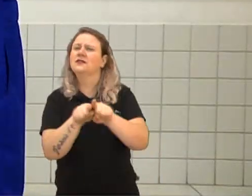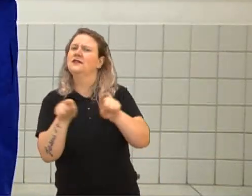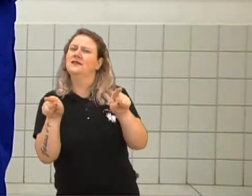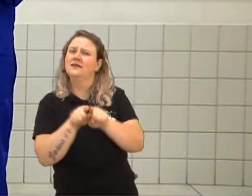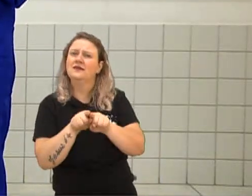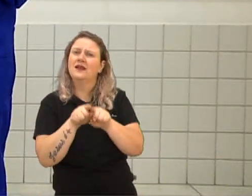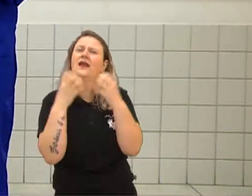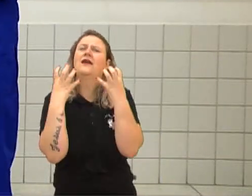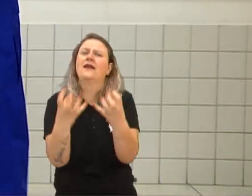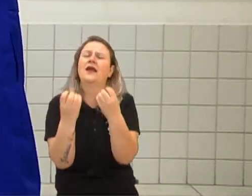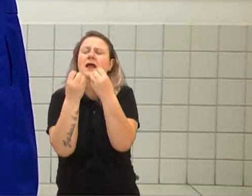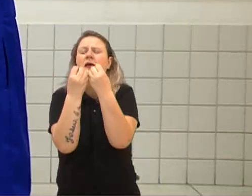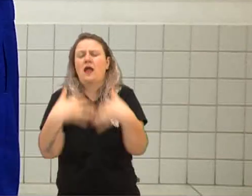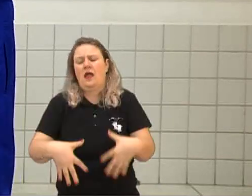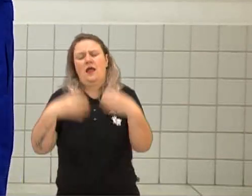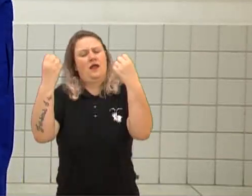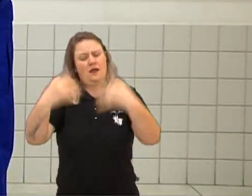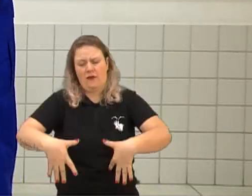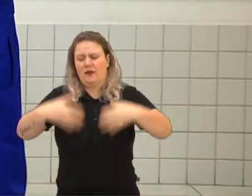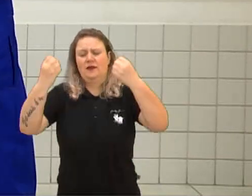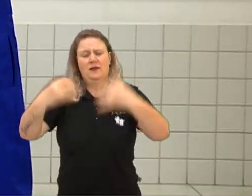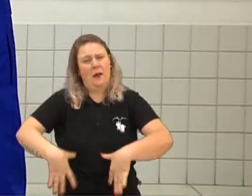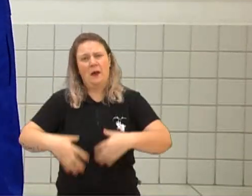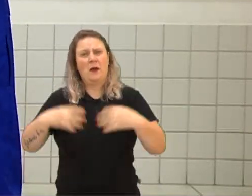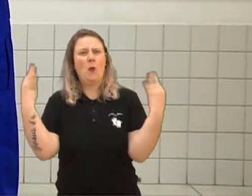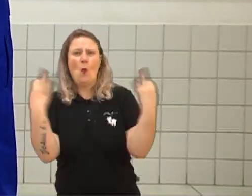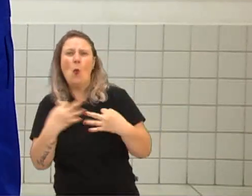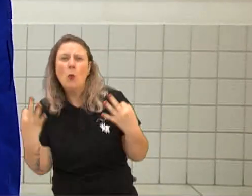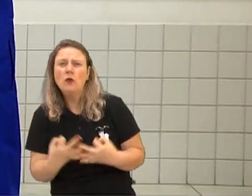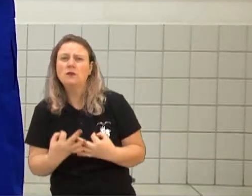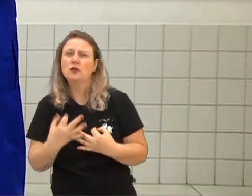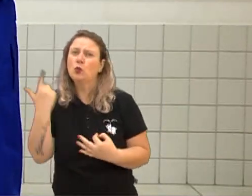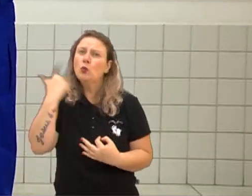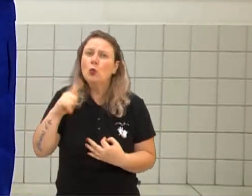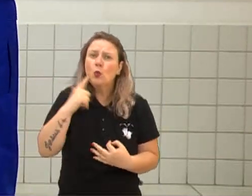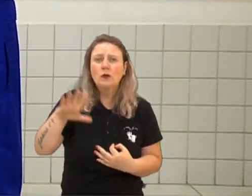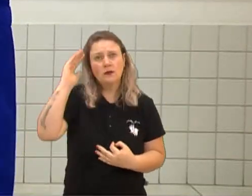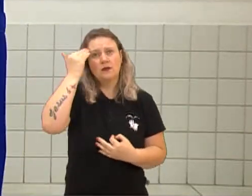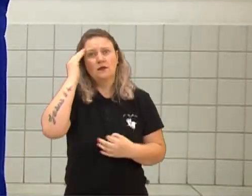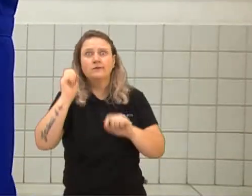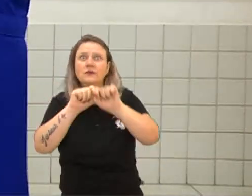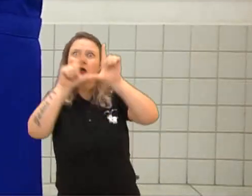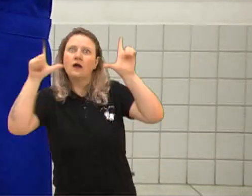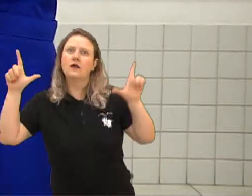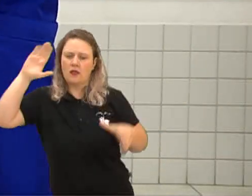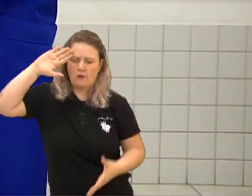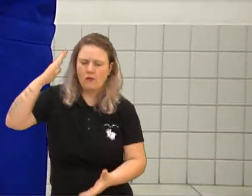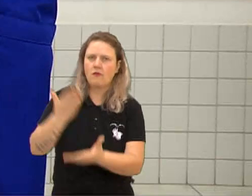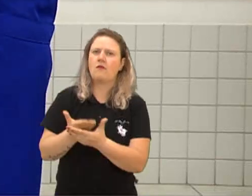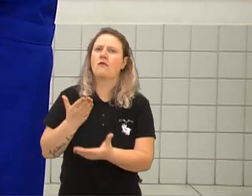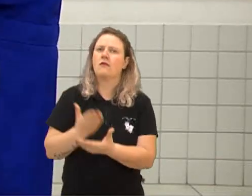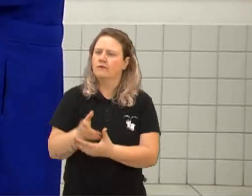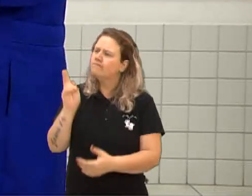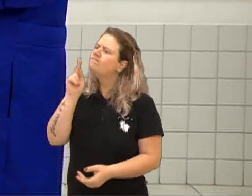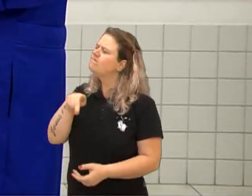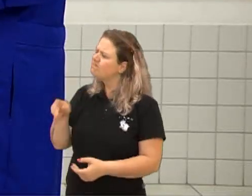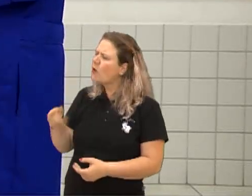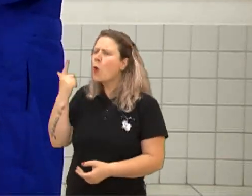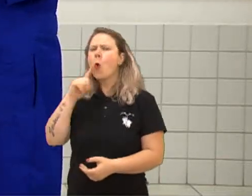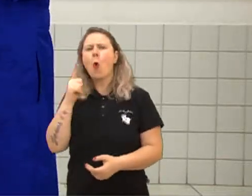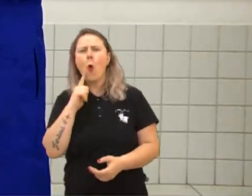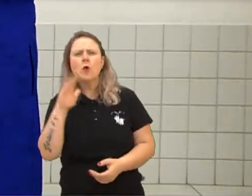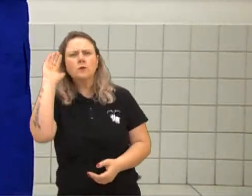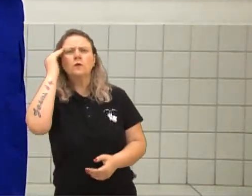quer explicar muito bem para que vocês consigam entender. Mas eu tenho certeza, professora Rosa, que eles